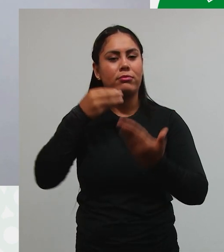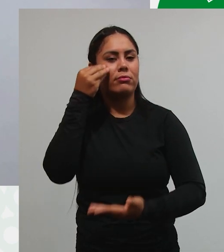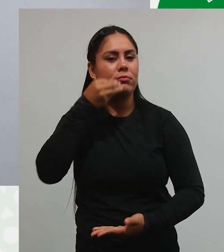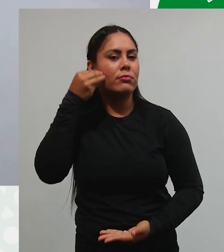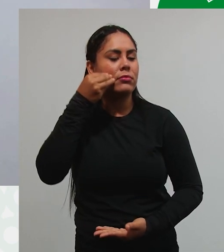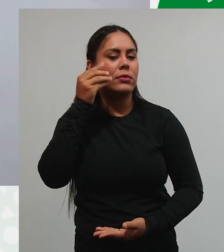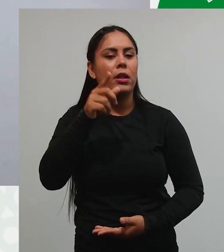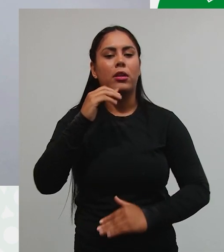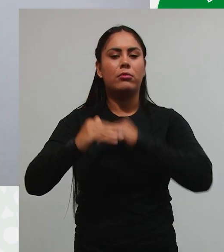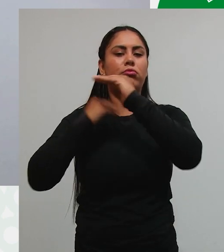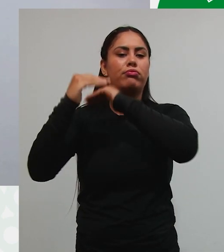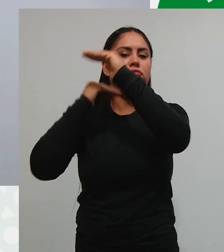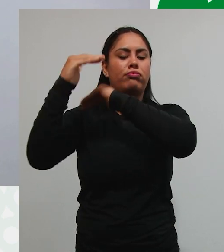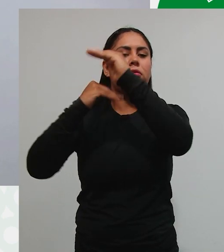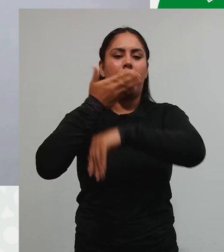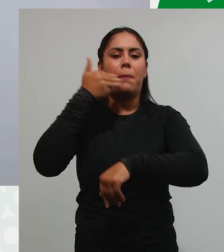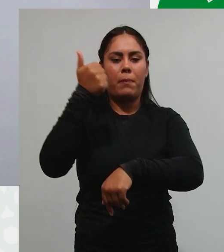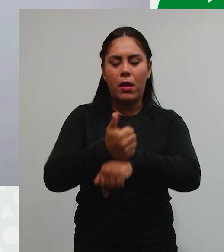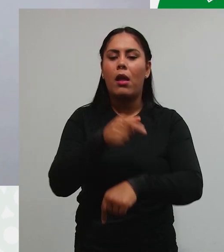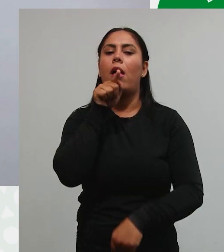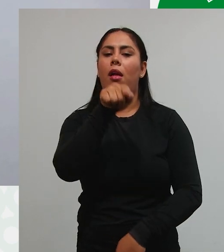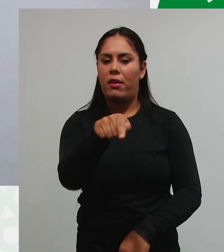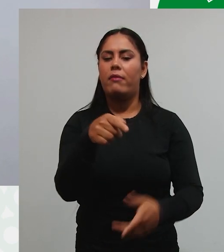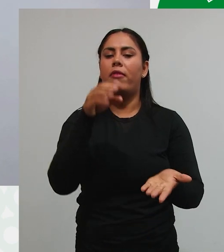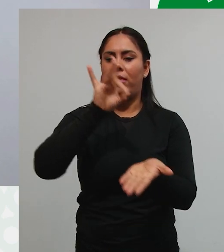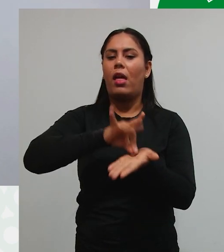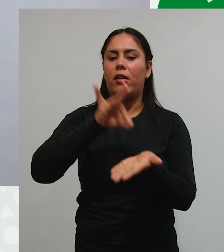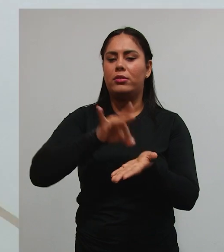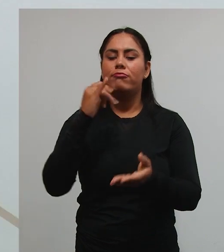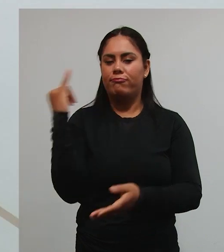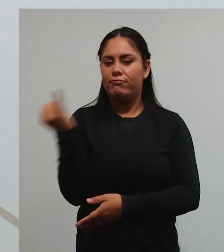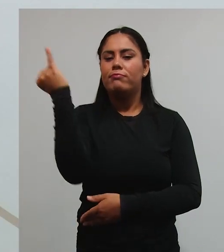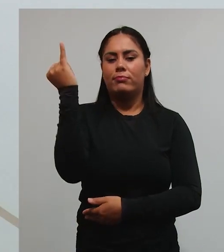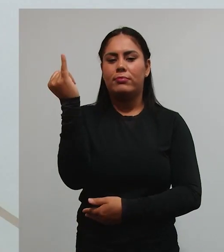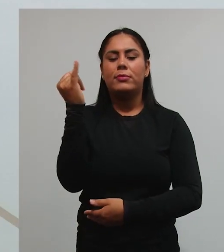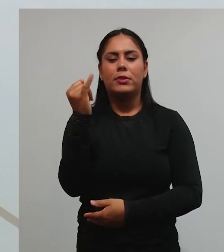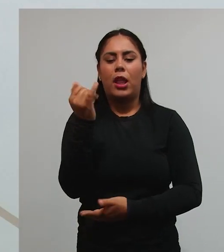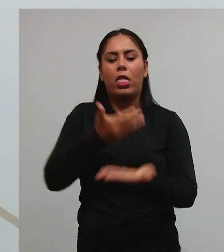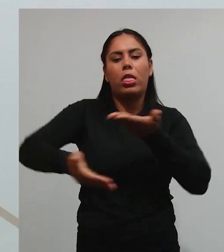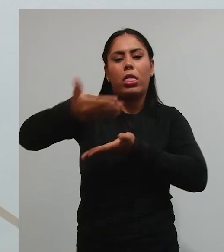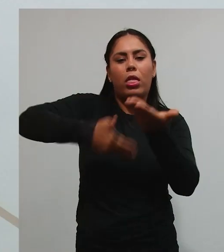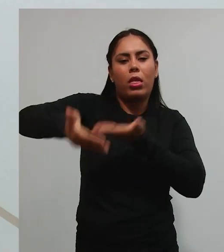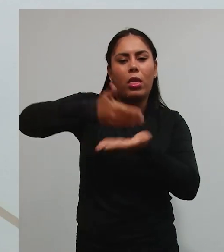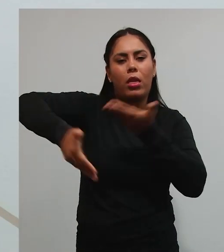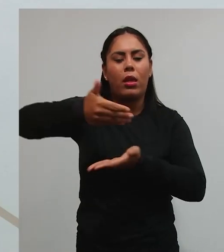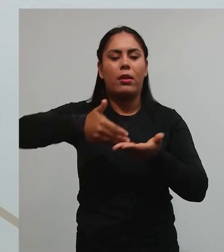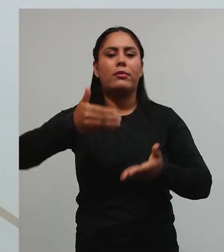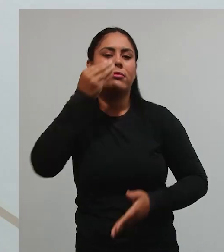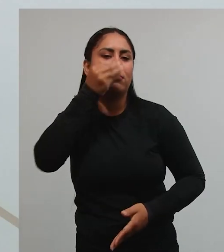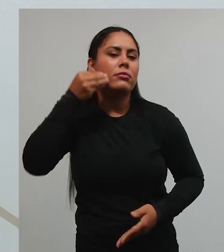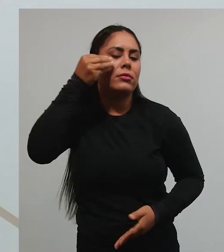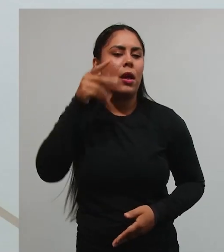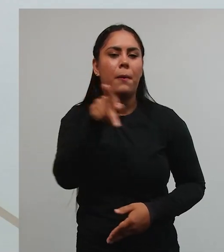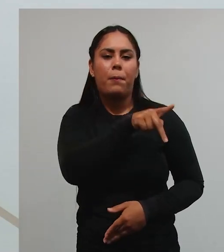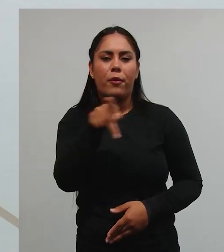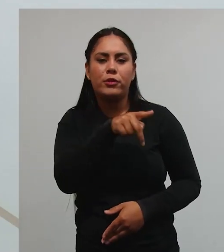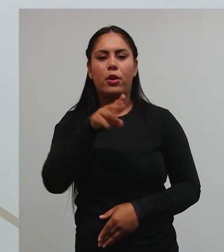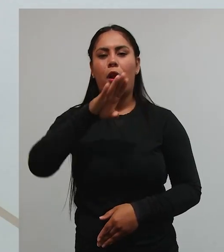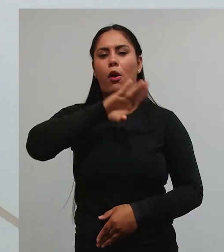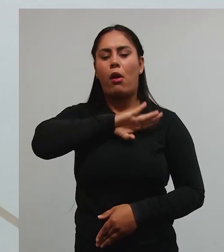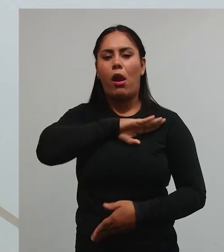aquele mesmo projeto, aquele mesmo processo. Então, você está, assim, sempre modificando, né? Está